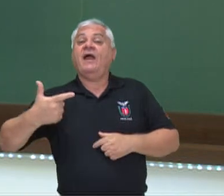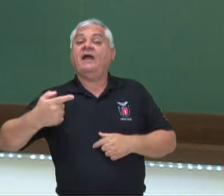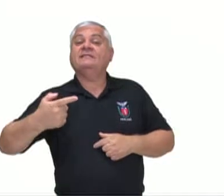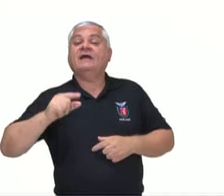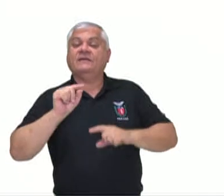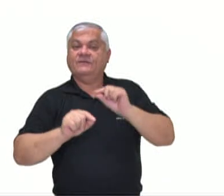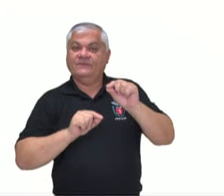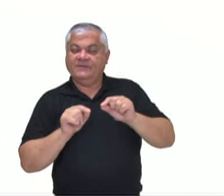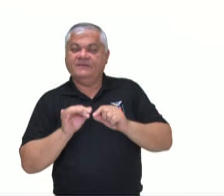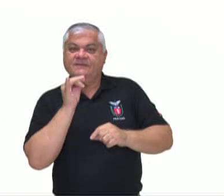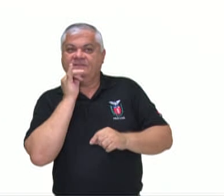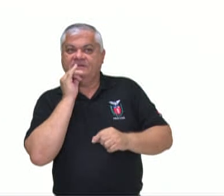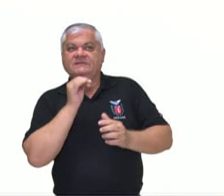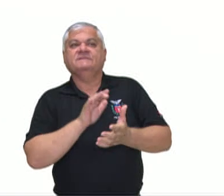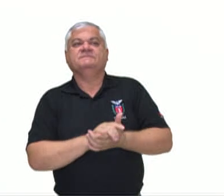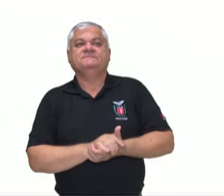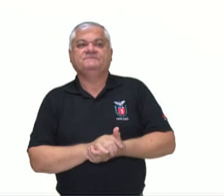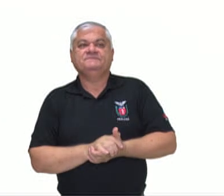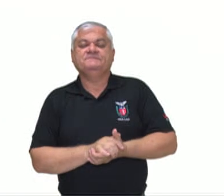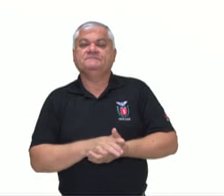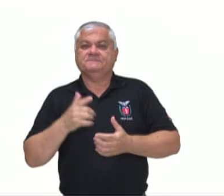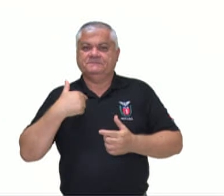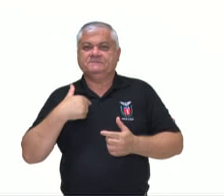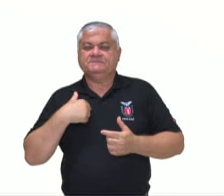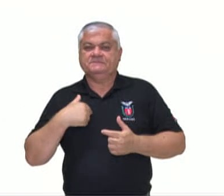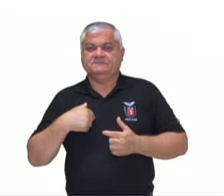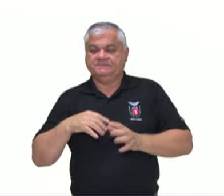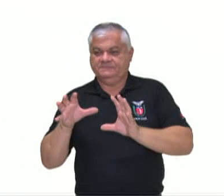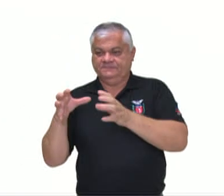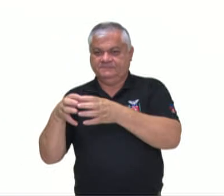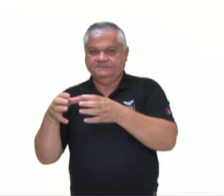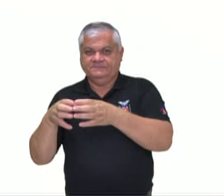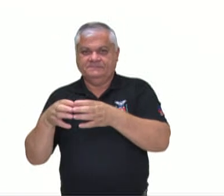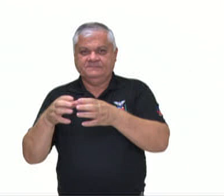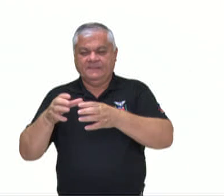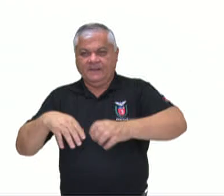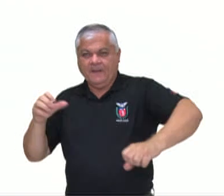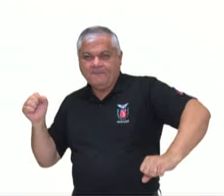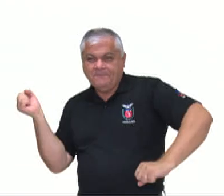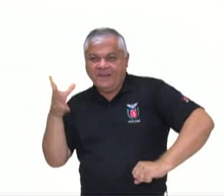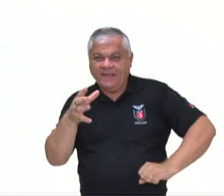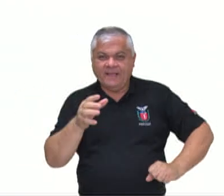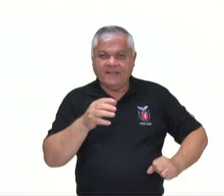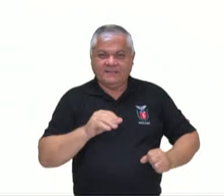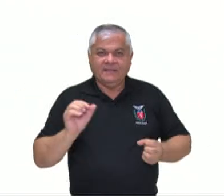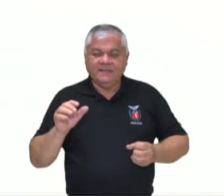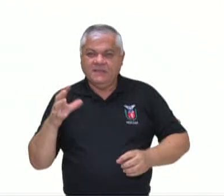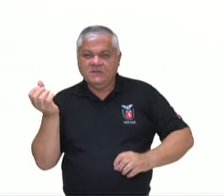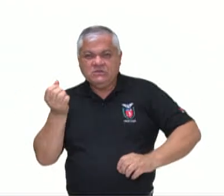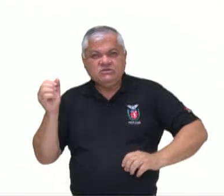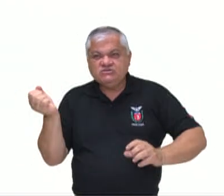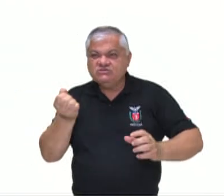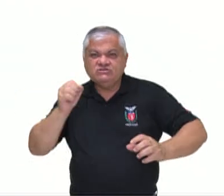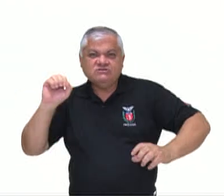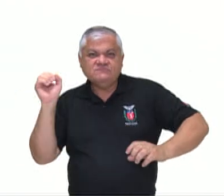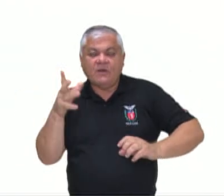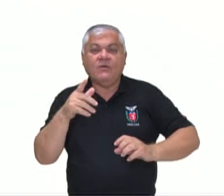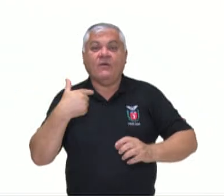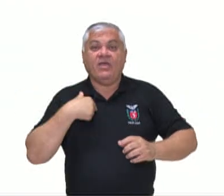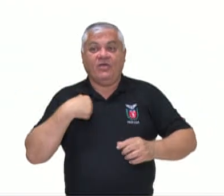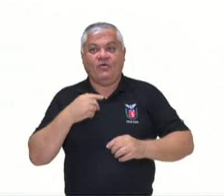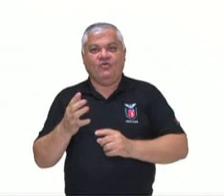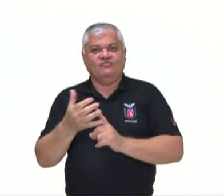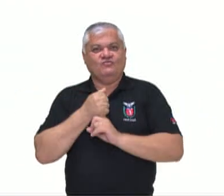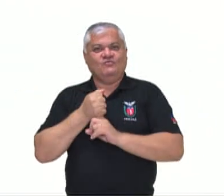as características do handebol, né, quando o meu time está naquela fase de ataque, eu vou conservar a posse de bola,